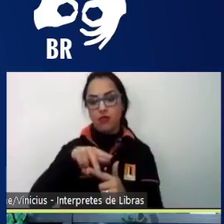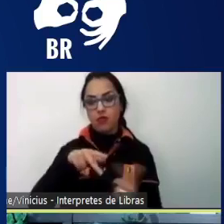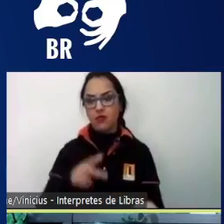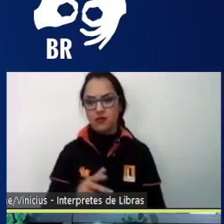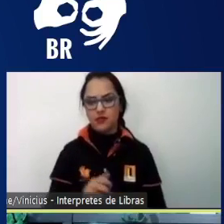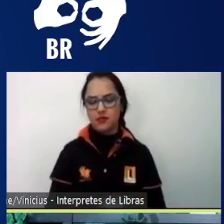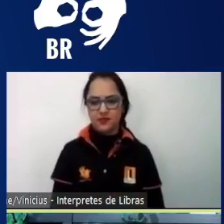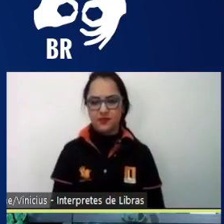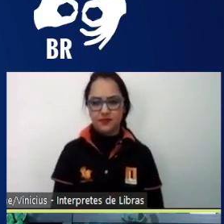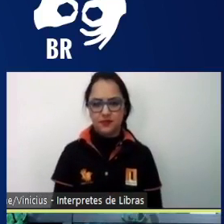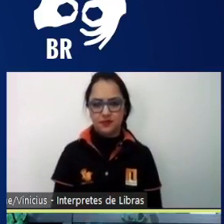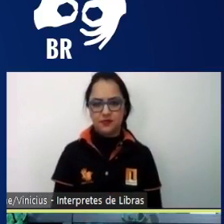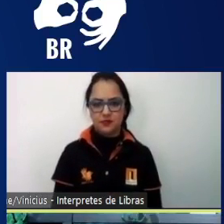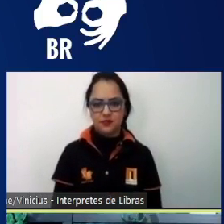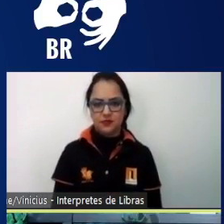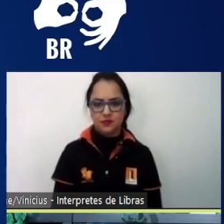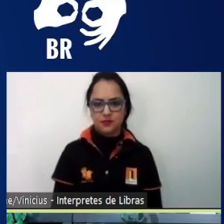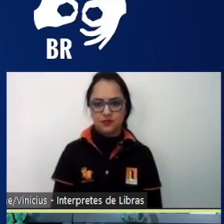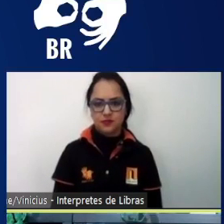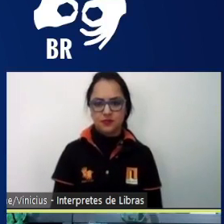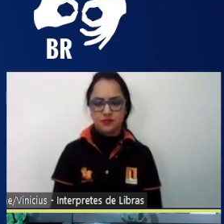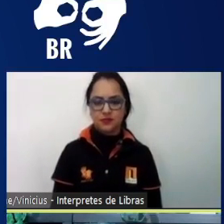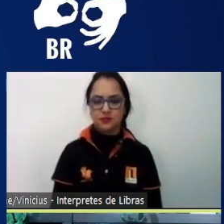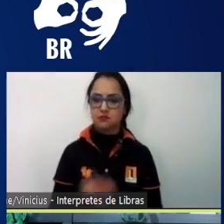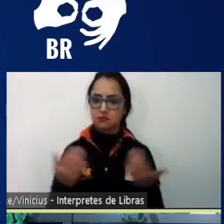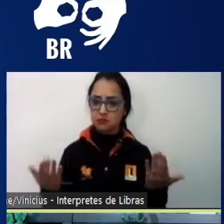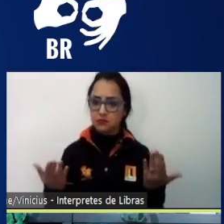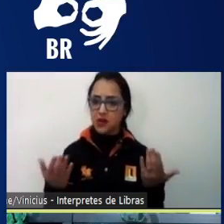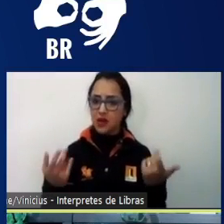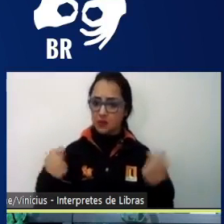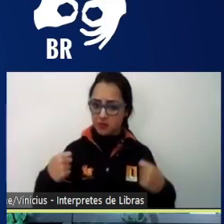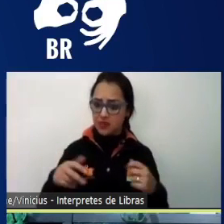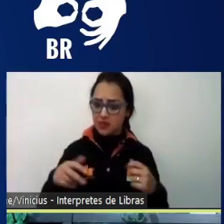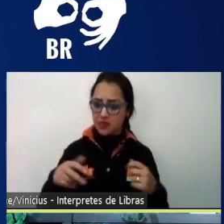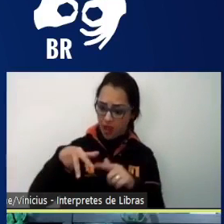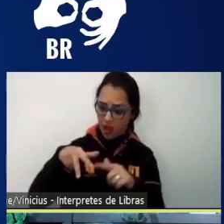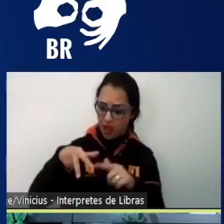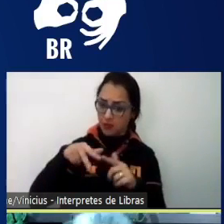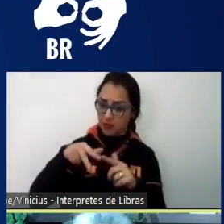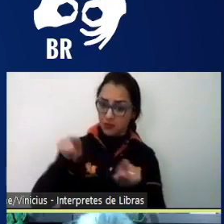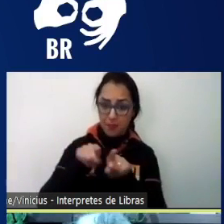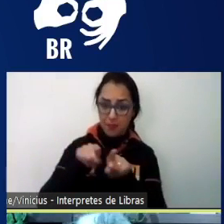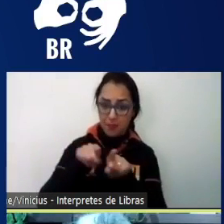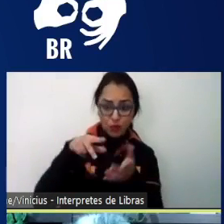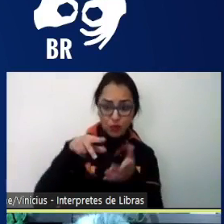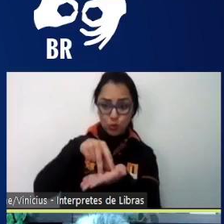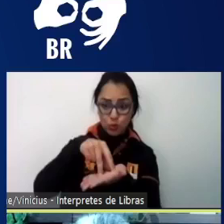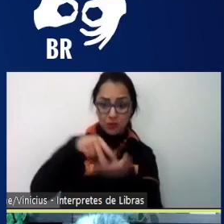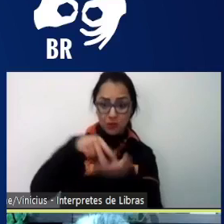Não devem essas ser estabelecidas de maneira sustentável também? O que vocês acham?